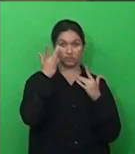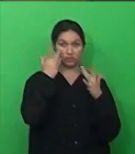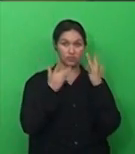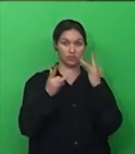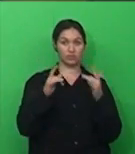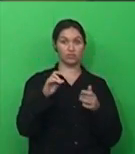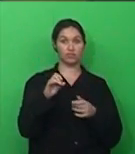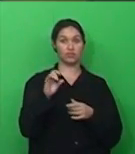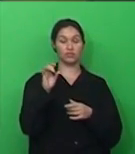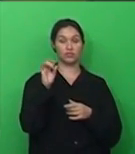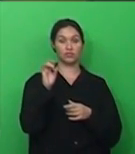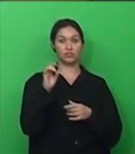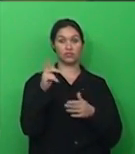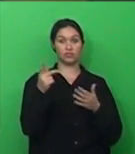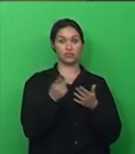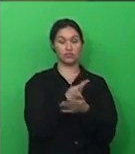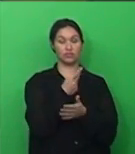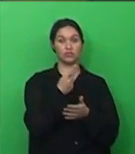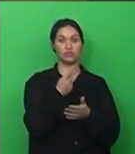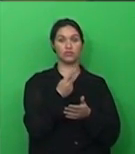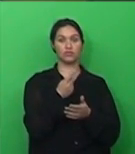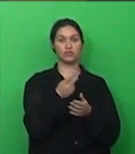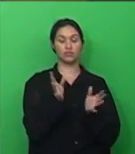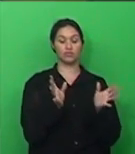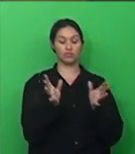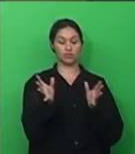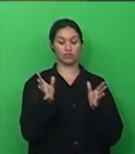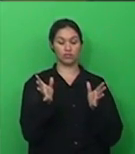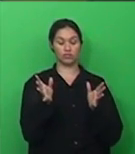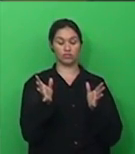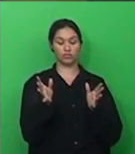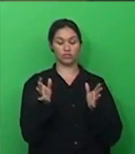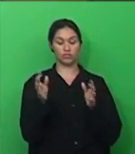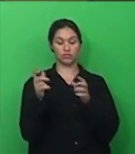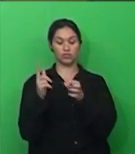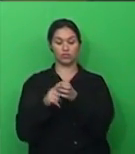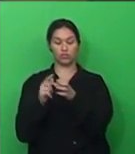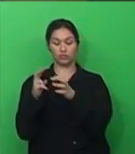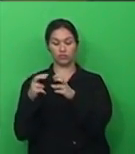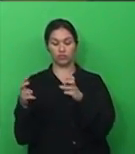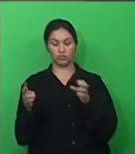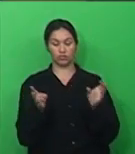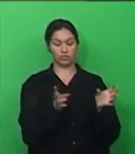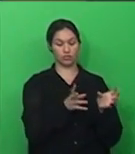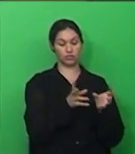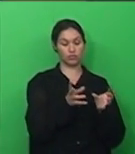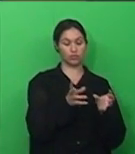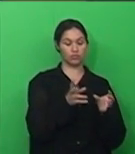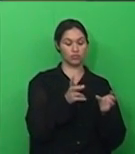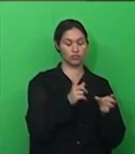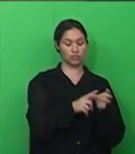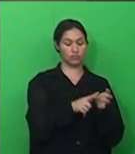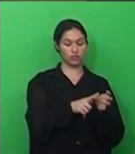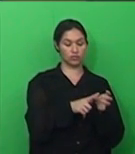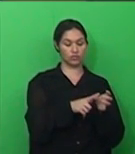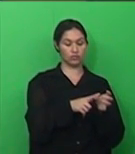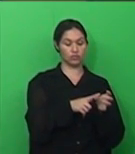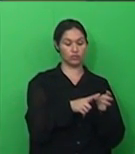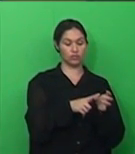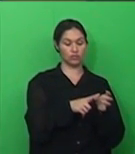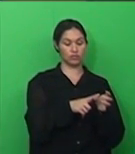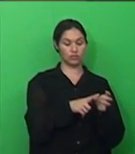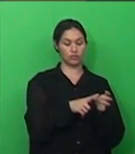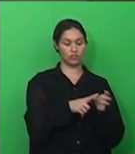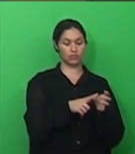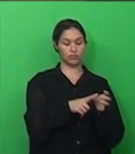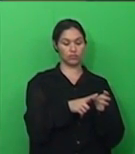acontece entre Florianópolis e Porto Alegre. Então, a grandeza do evento, ele tomou uma proporção maior do que a